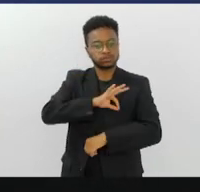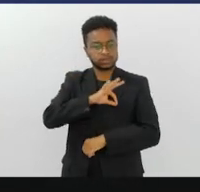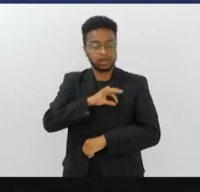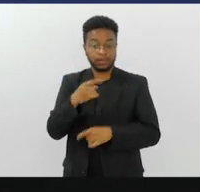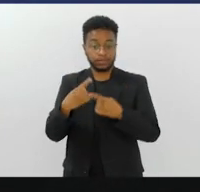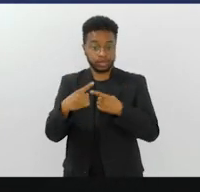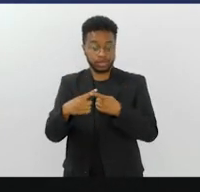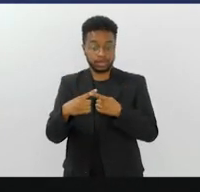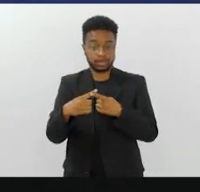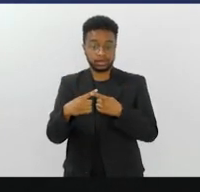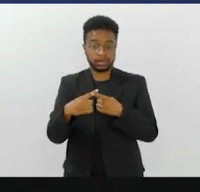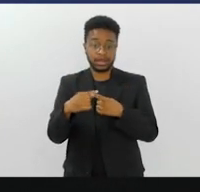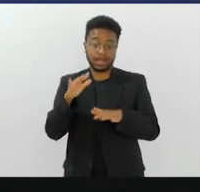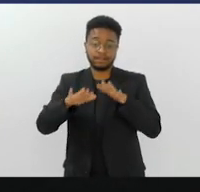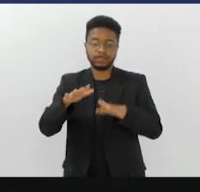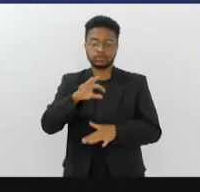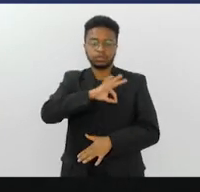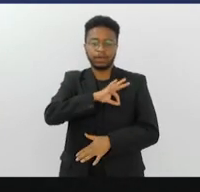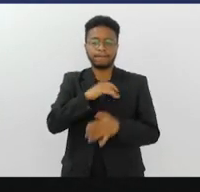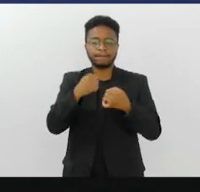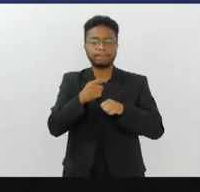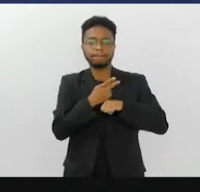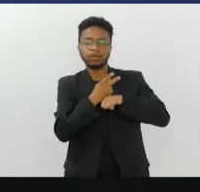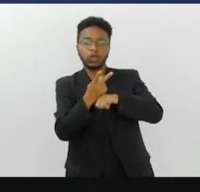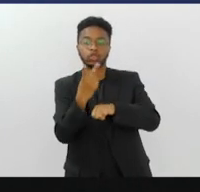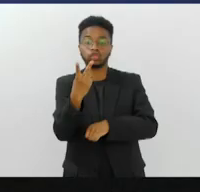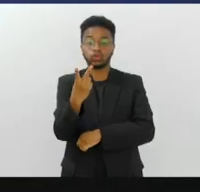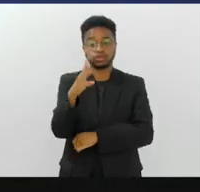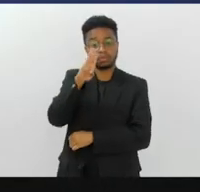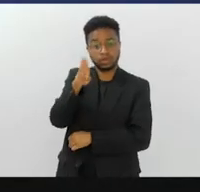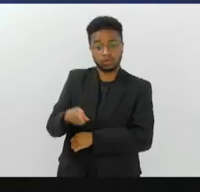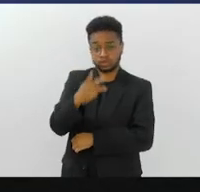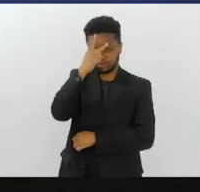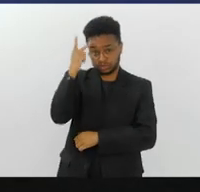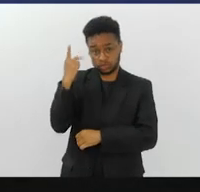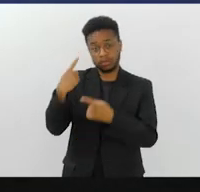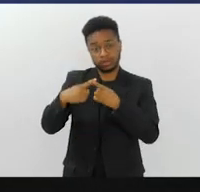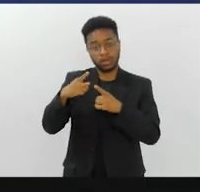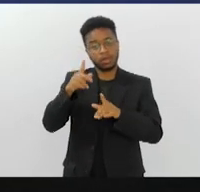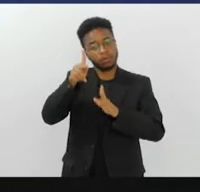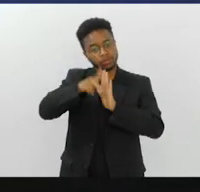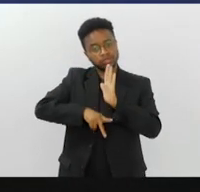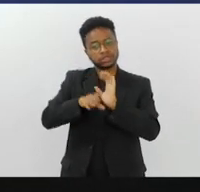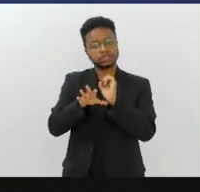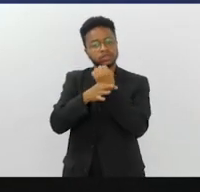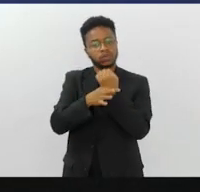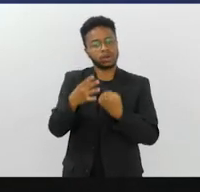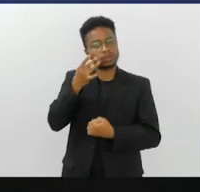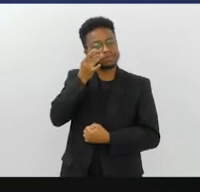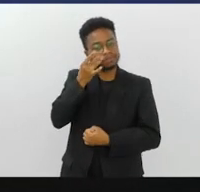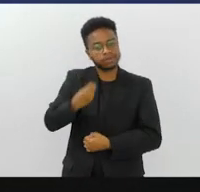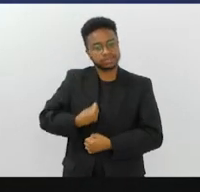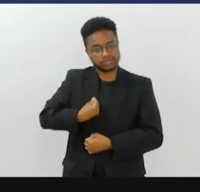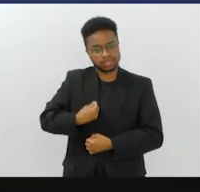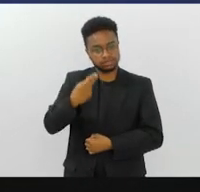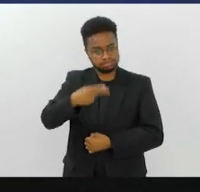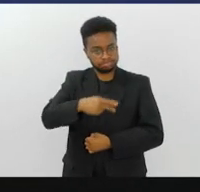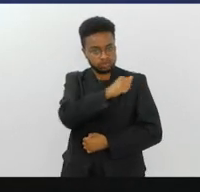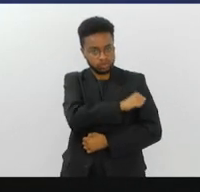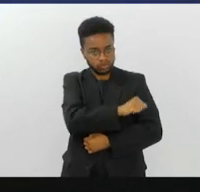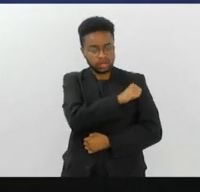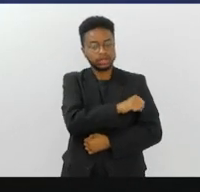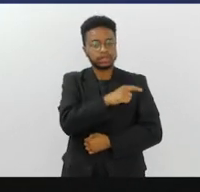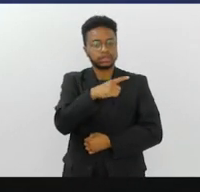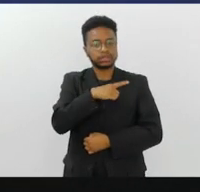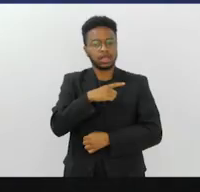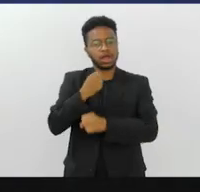eh 2 milhões de pessoas como é o caso do segurança presente que é um projeto de sucesso no estado do Rio de Janeiro que abordou